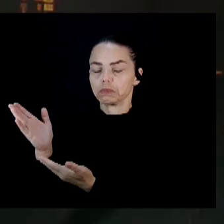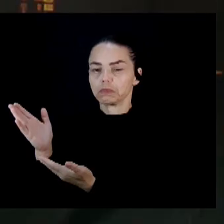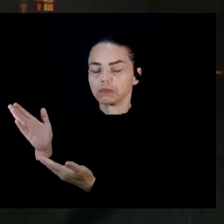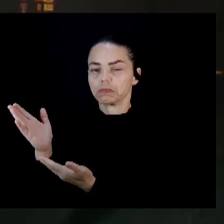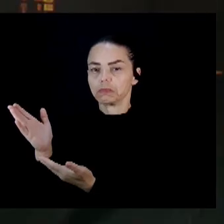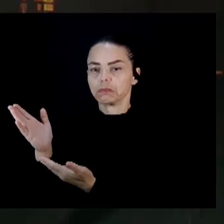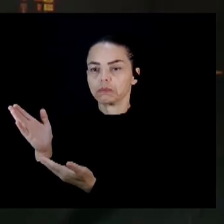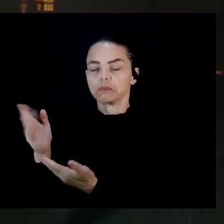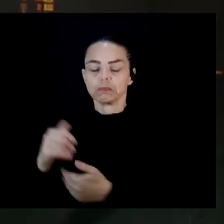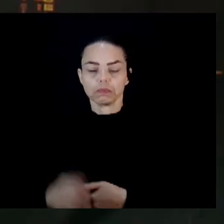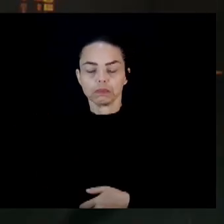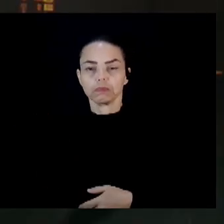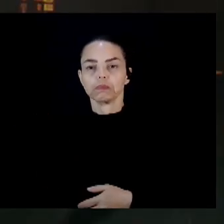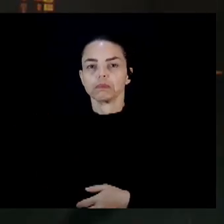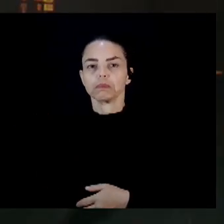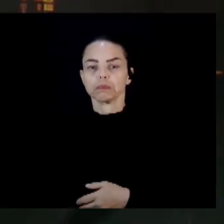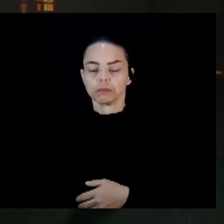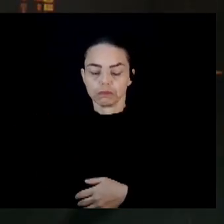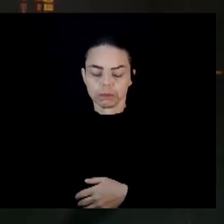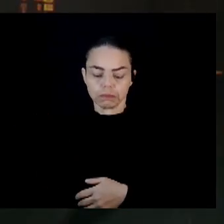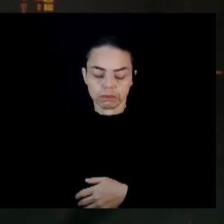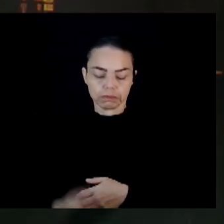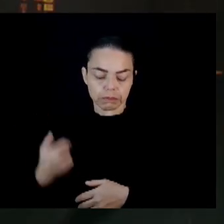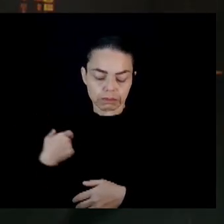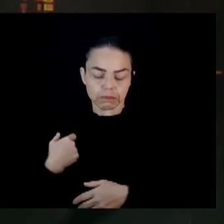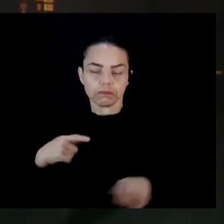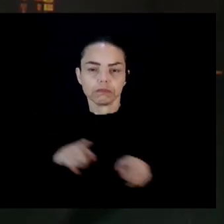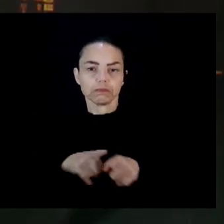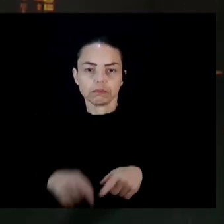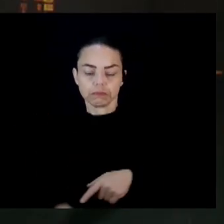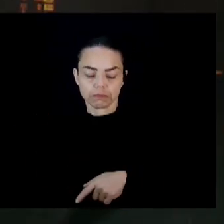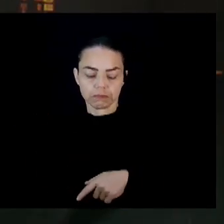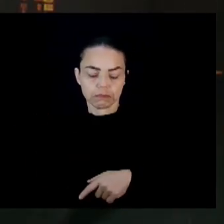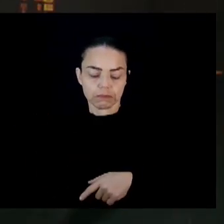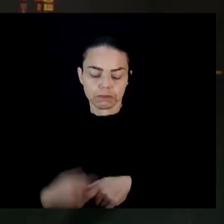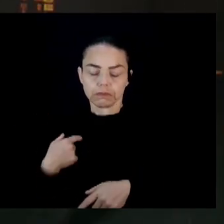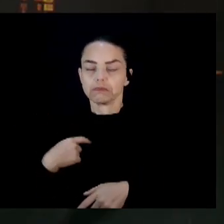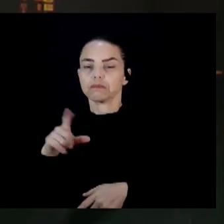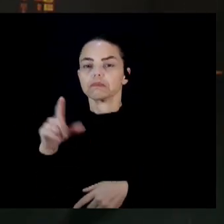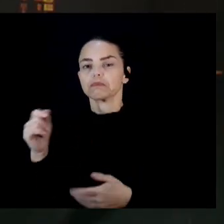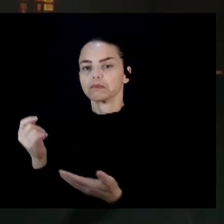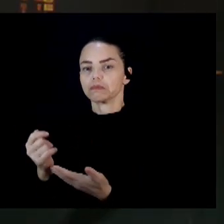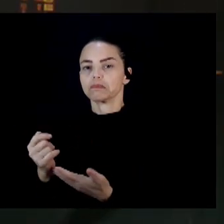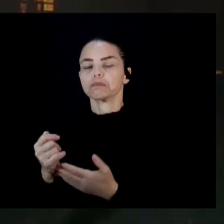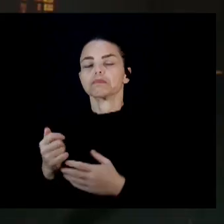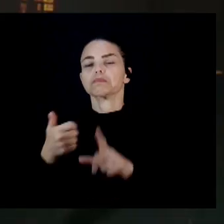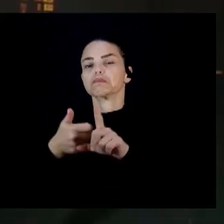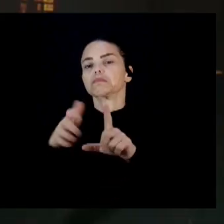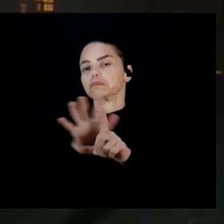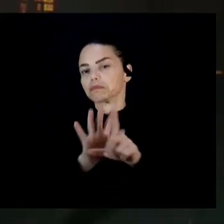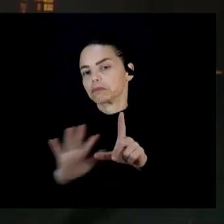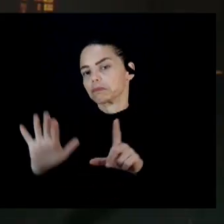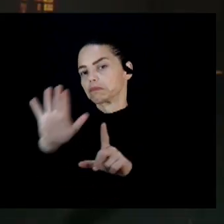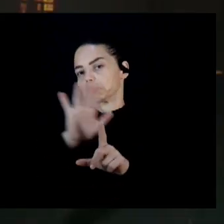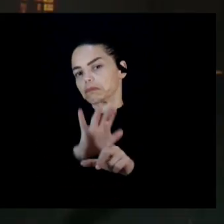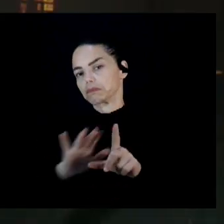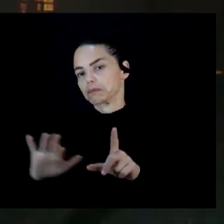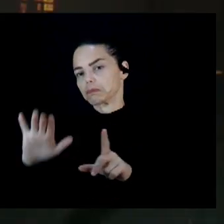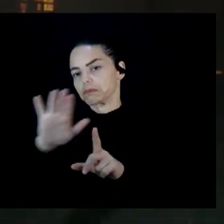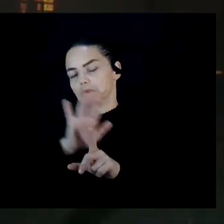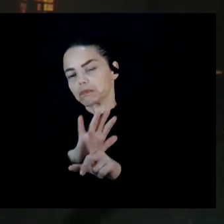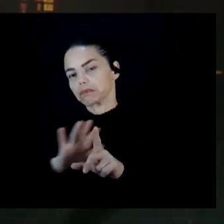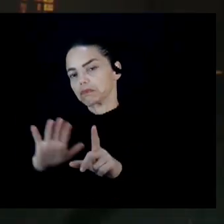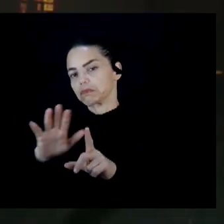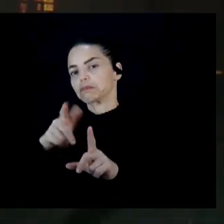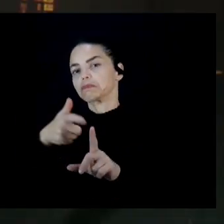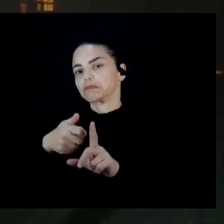978293776, aparece aí no seu vídeo. Inclusive, se você preferir, aponte a câmera do seu celular para o QR Code